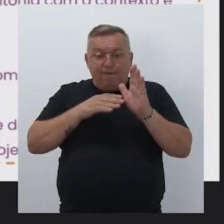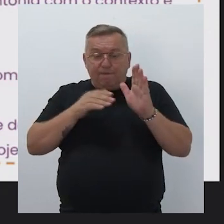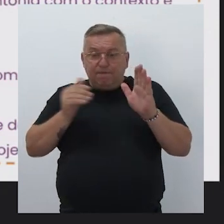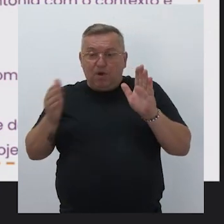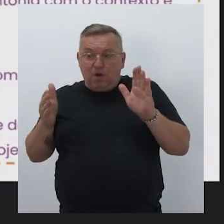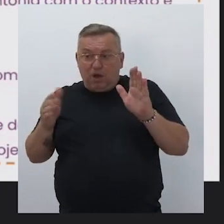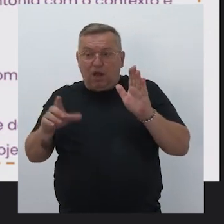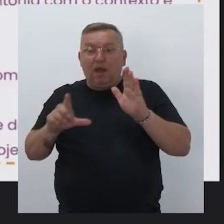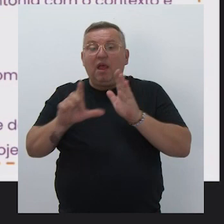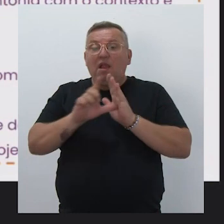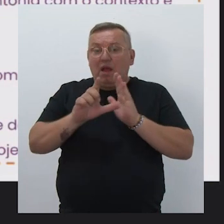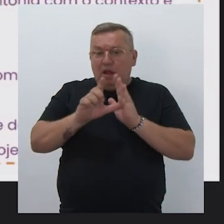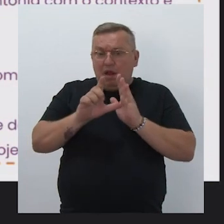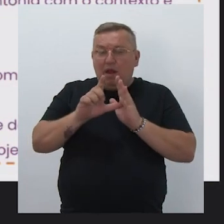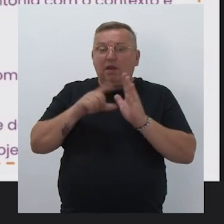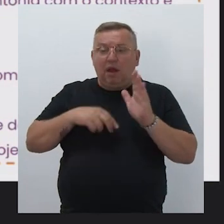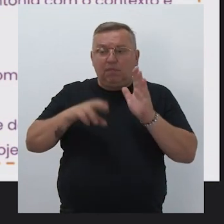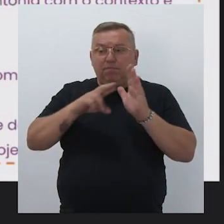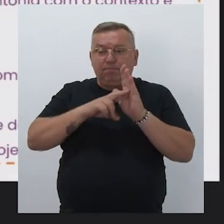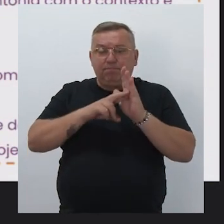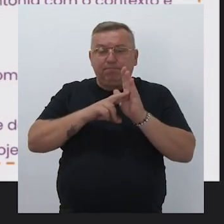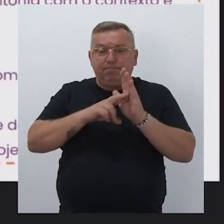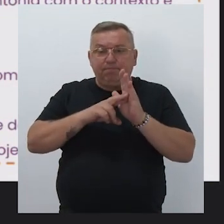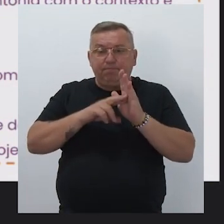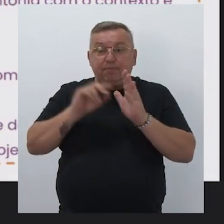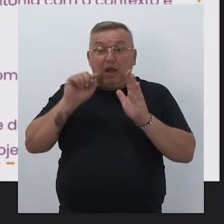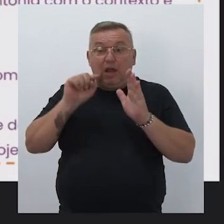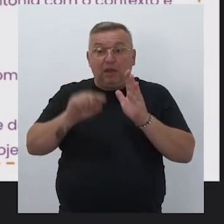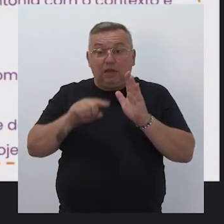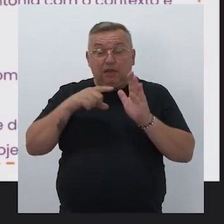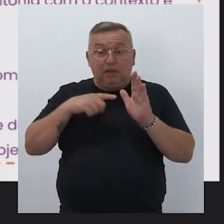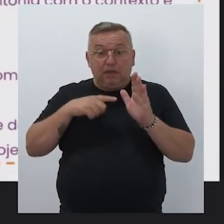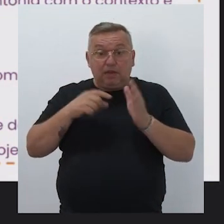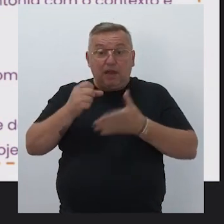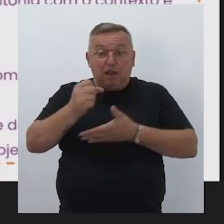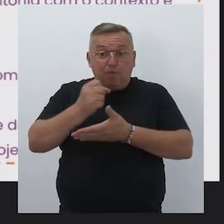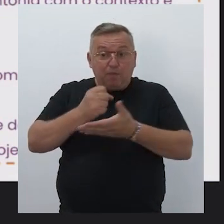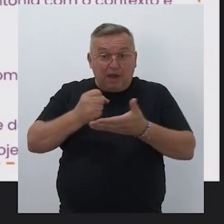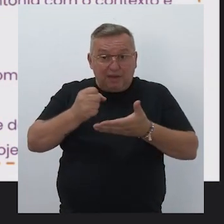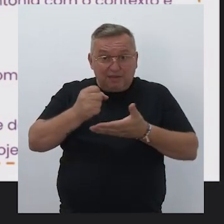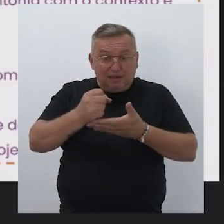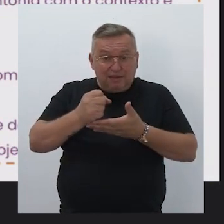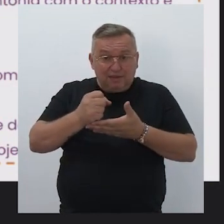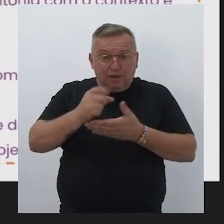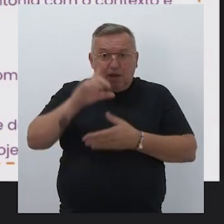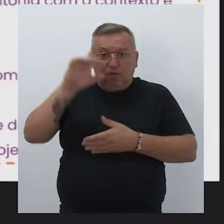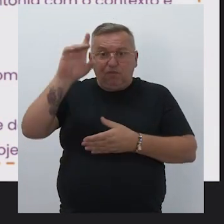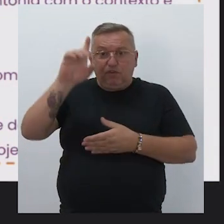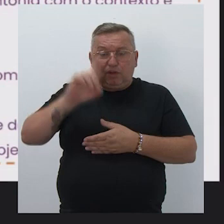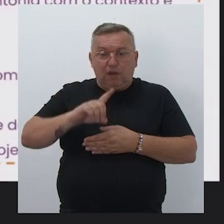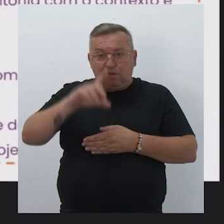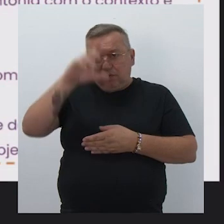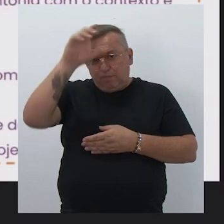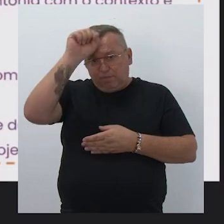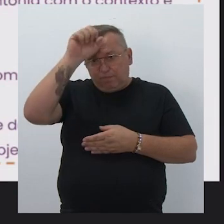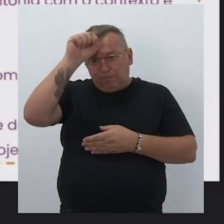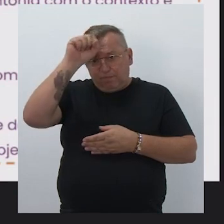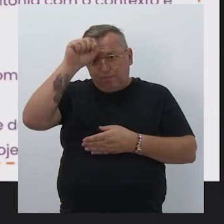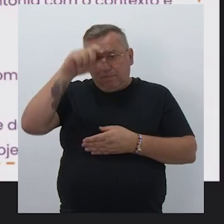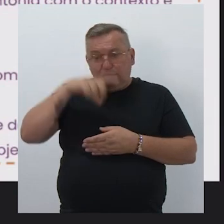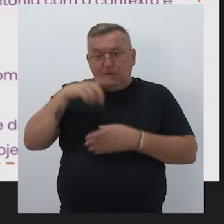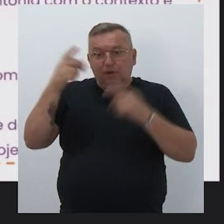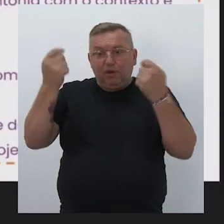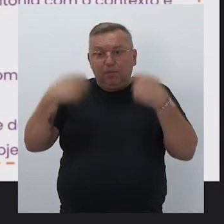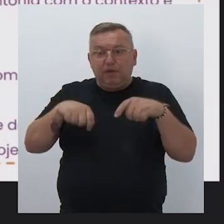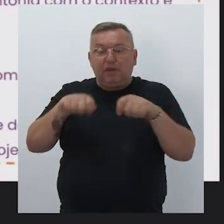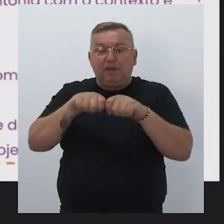É lei, está na resolução. Aquilo que está na base é direito de aprendizagem que